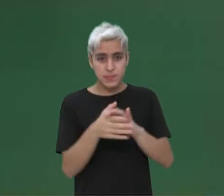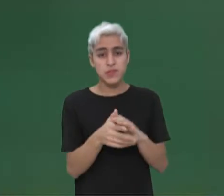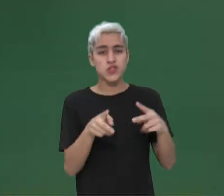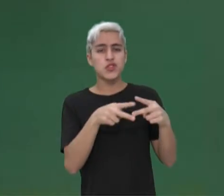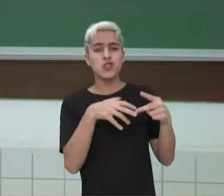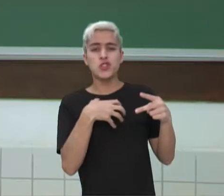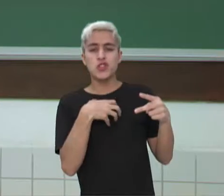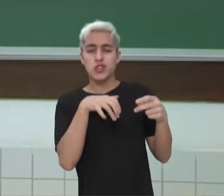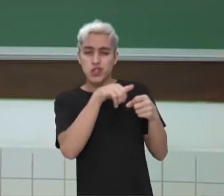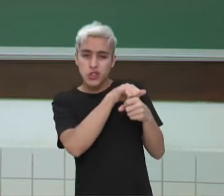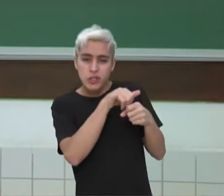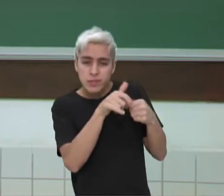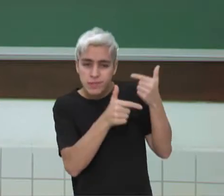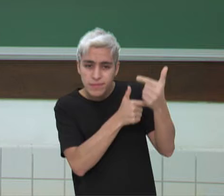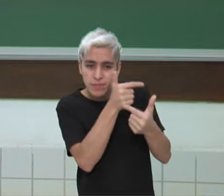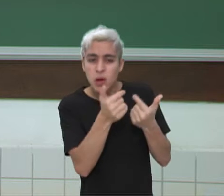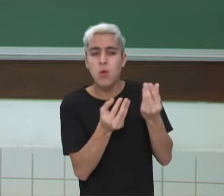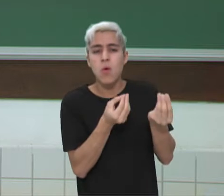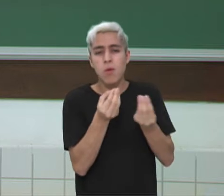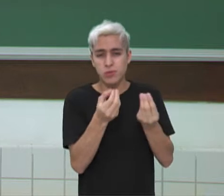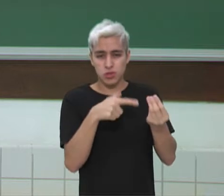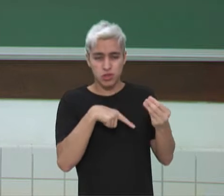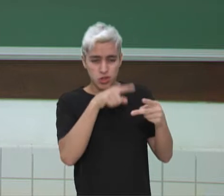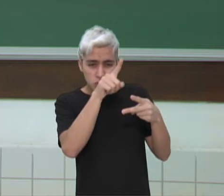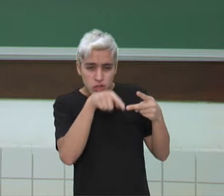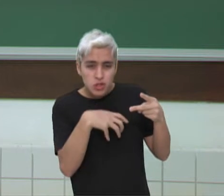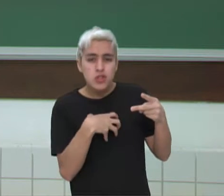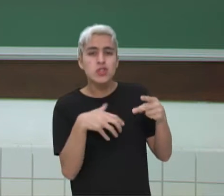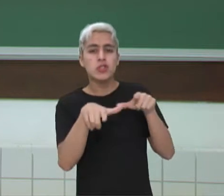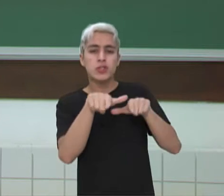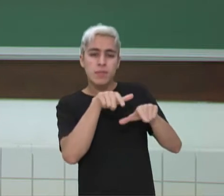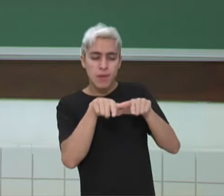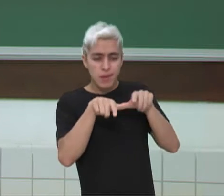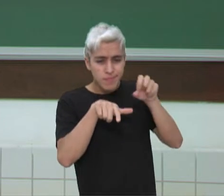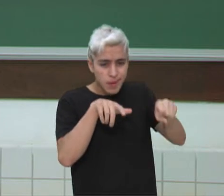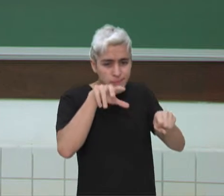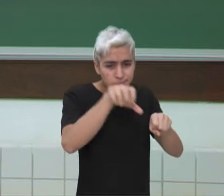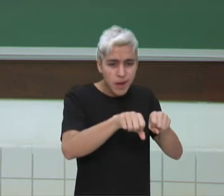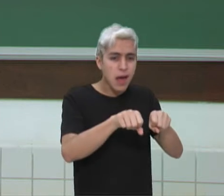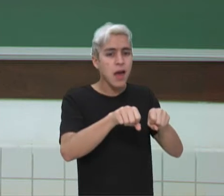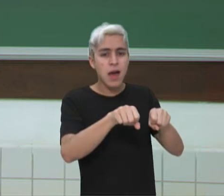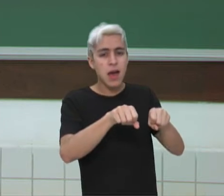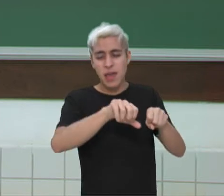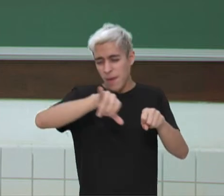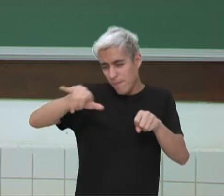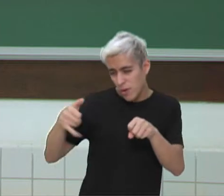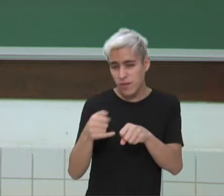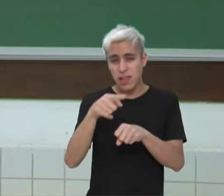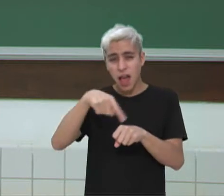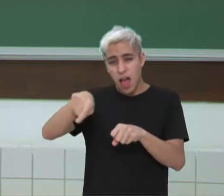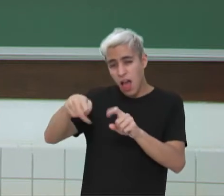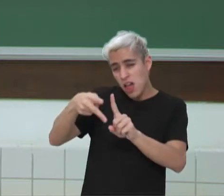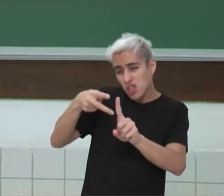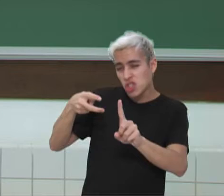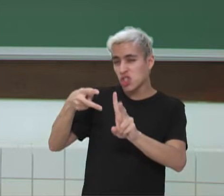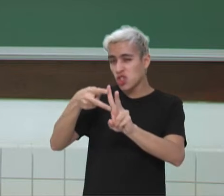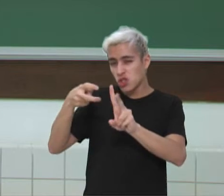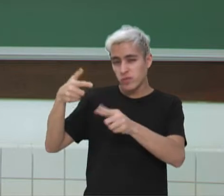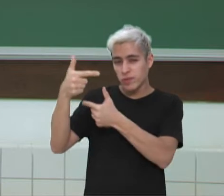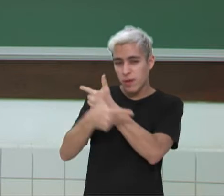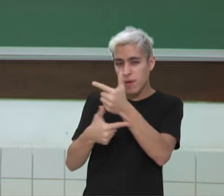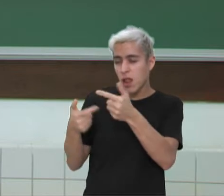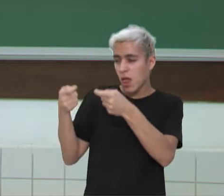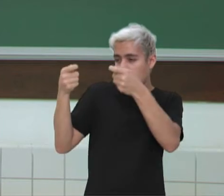de trabalho. 2 formas de trabalho e de exploração da mão de obra indígena. 2 formas. A